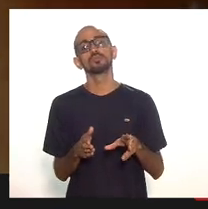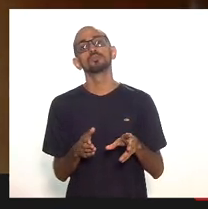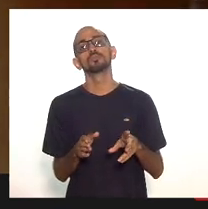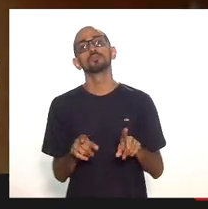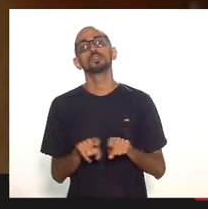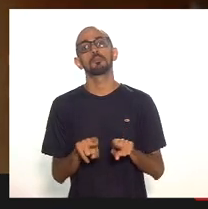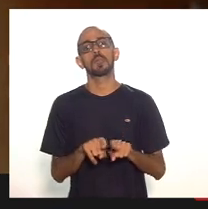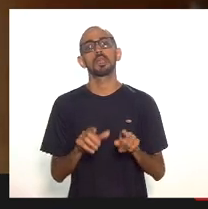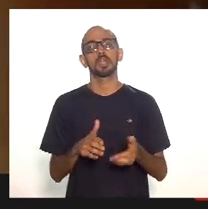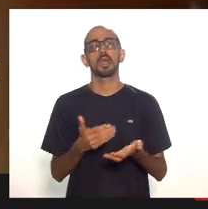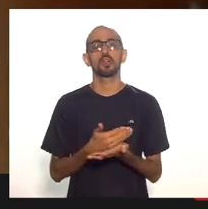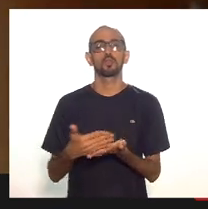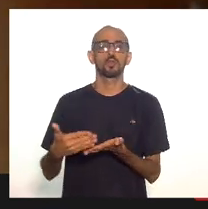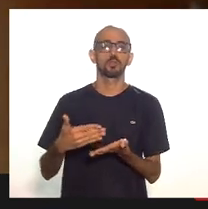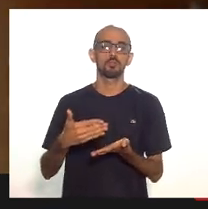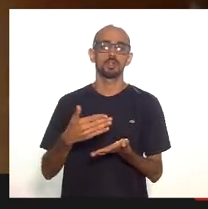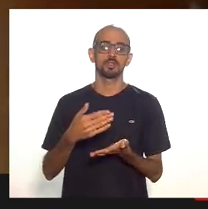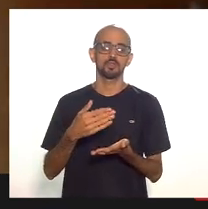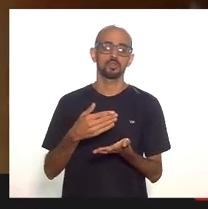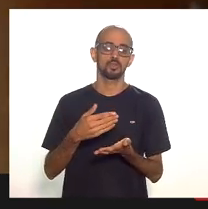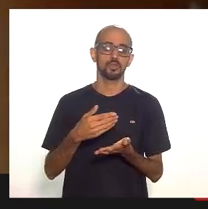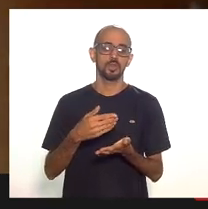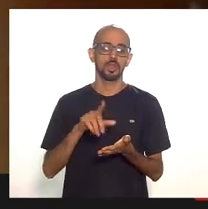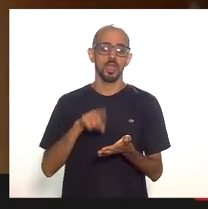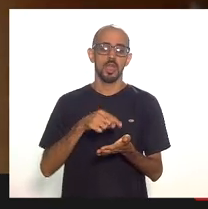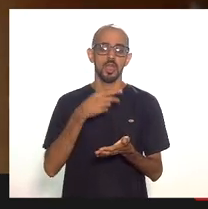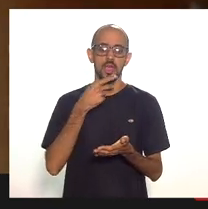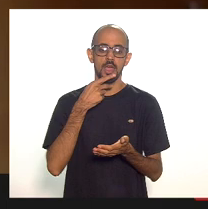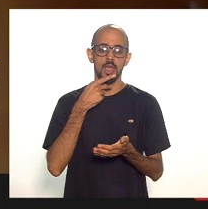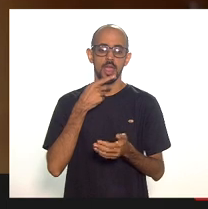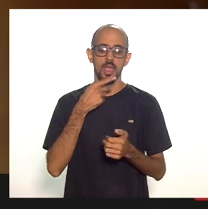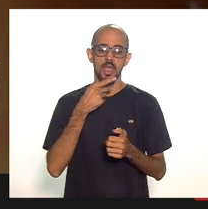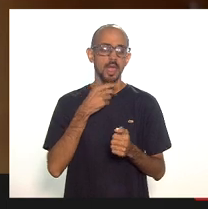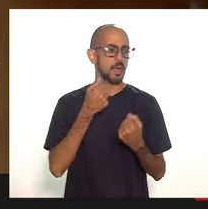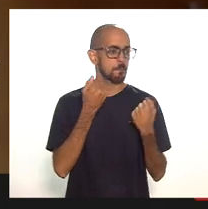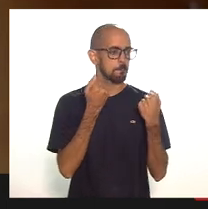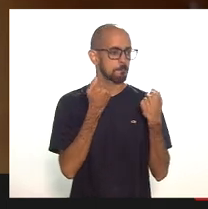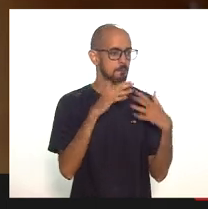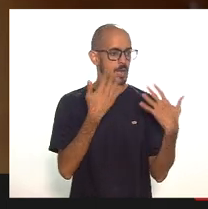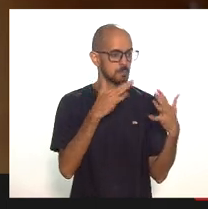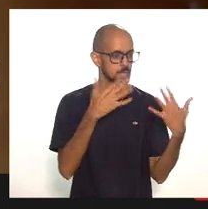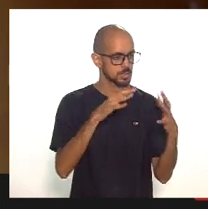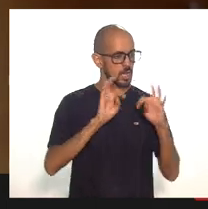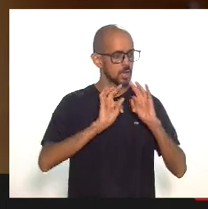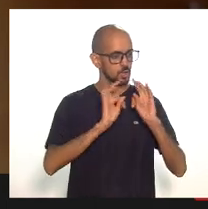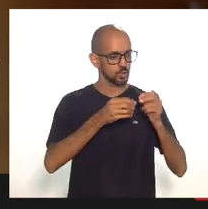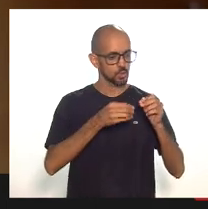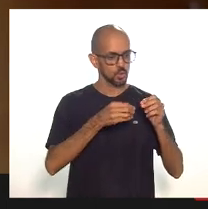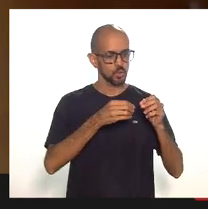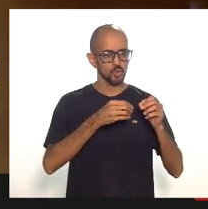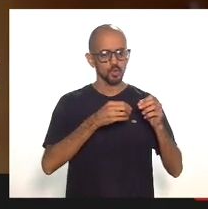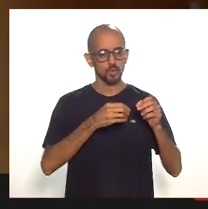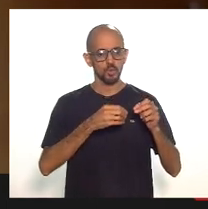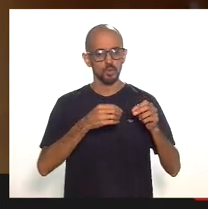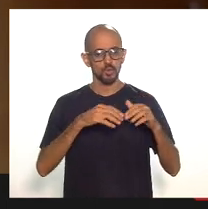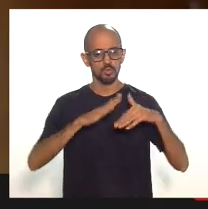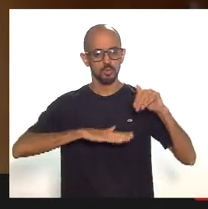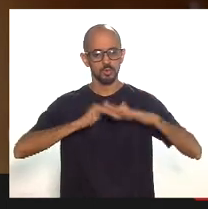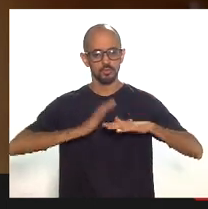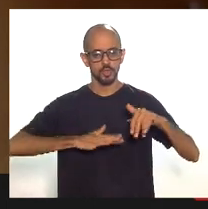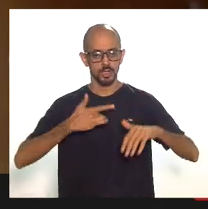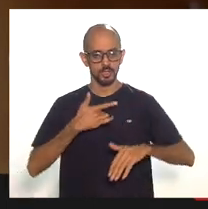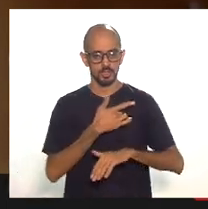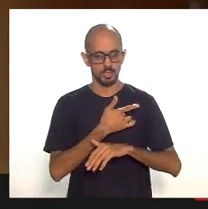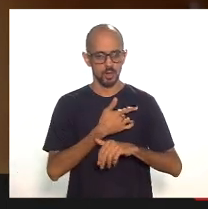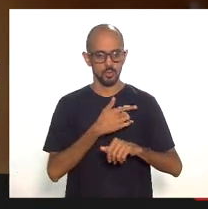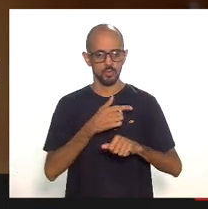início, desagravar os profissionais de saúde, como fez a deputada Marta Rocha, homens e mulheres que têm dedicado suas vidas a salvar